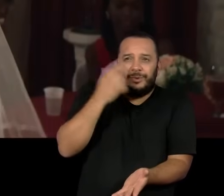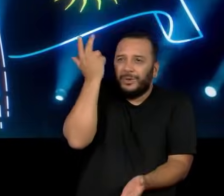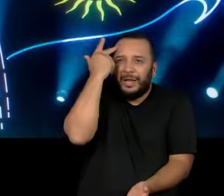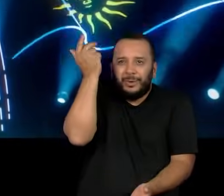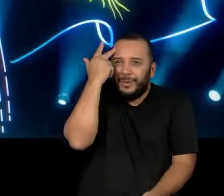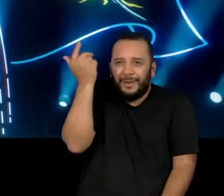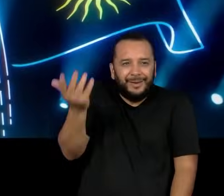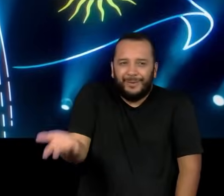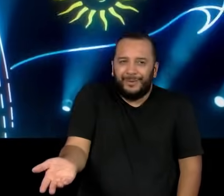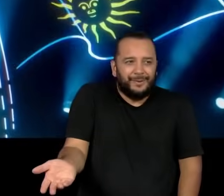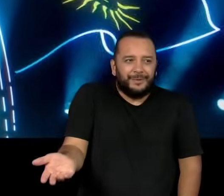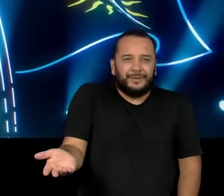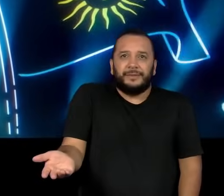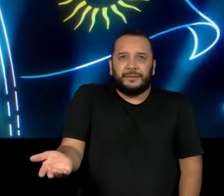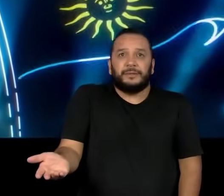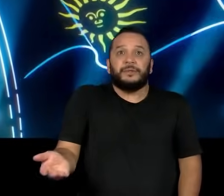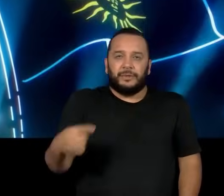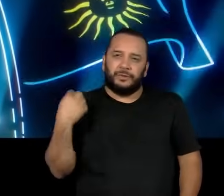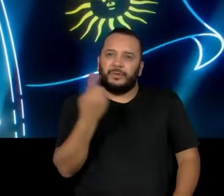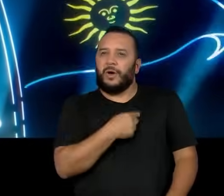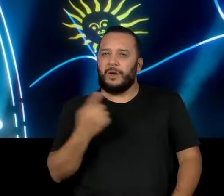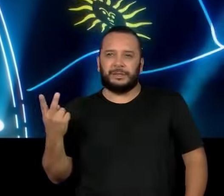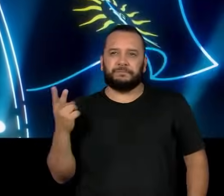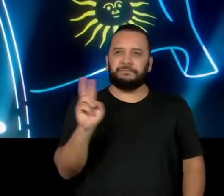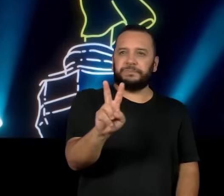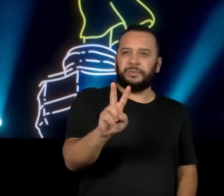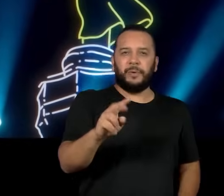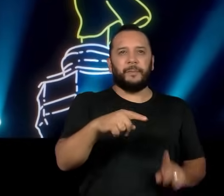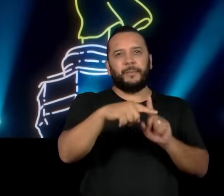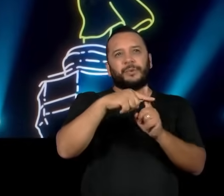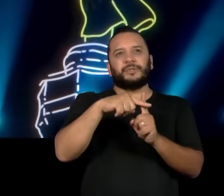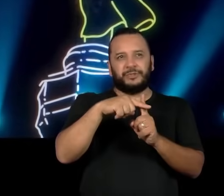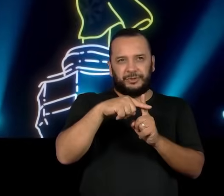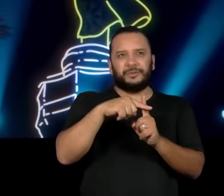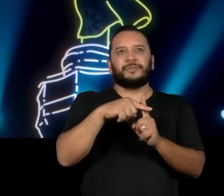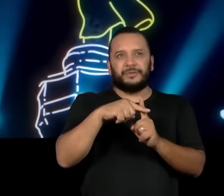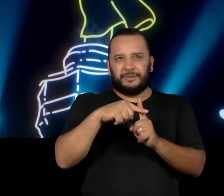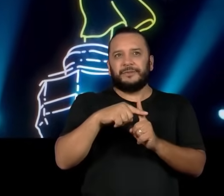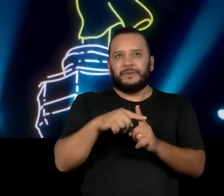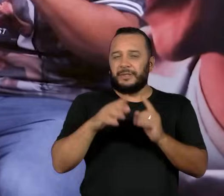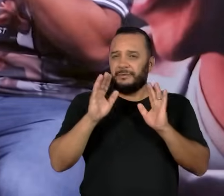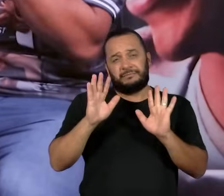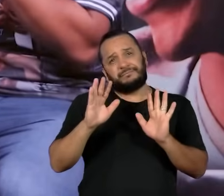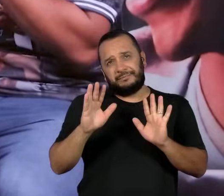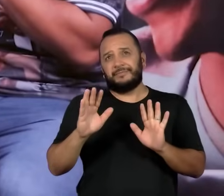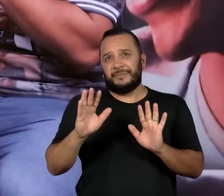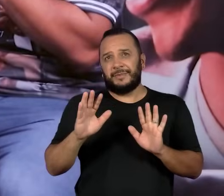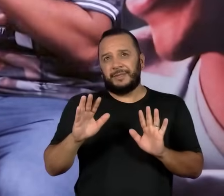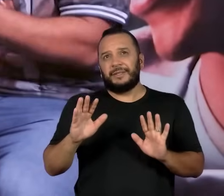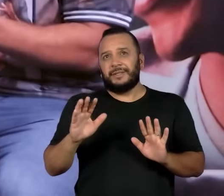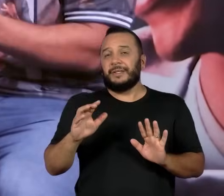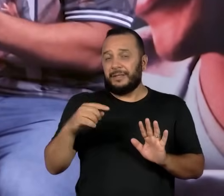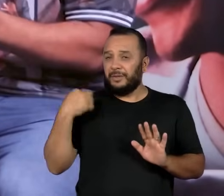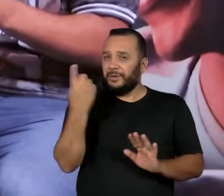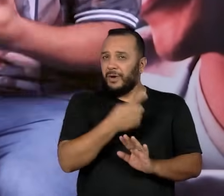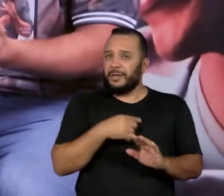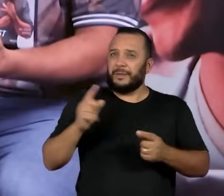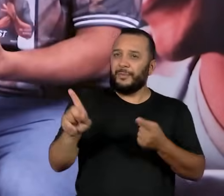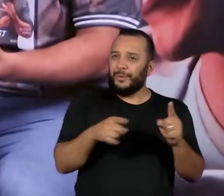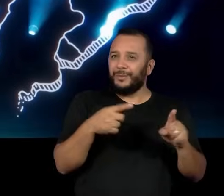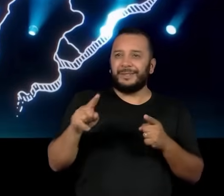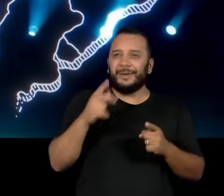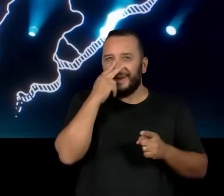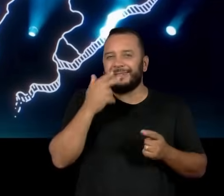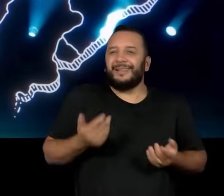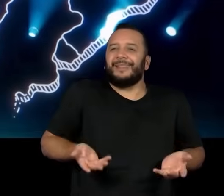Todas as nossas aparições sempre foram muito positivas. Mesmo vivendo essas coisas contraditórias, a gente trazia na nossa música a